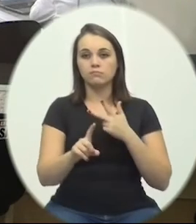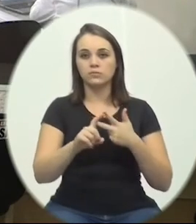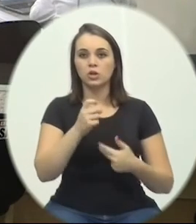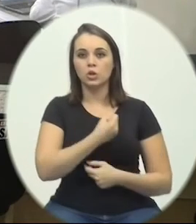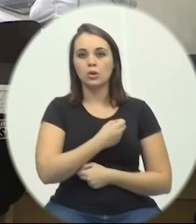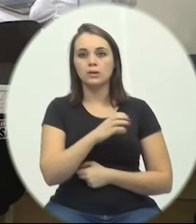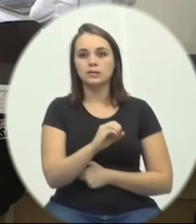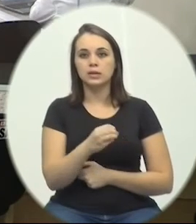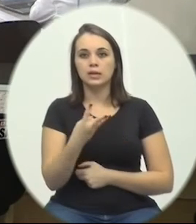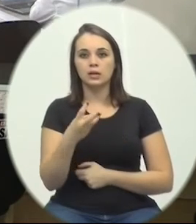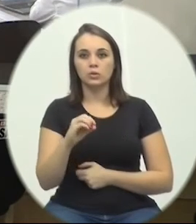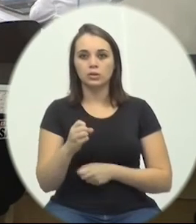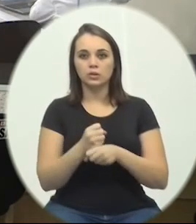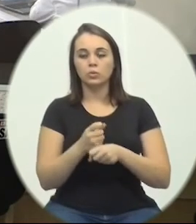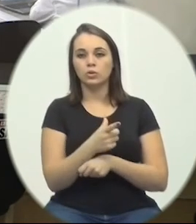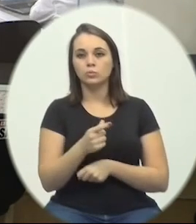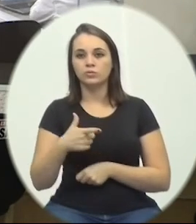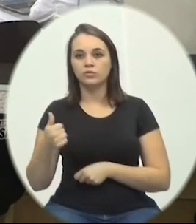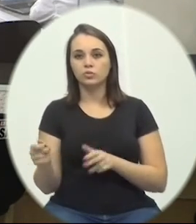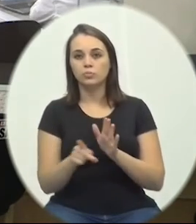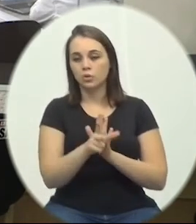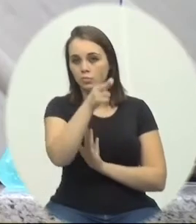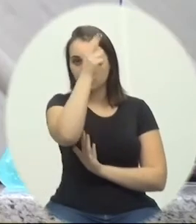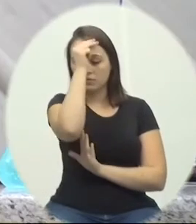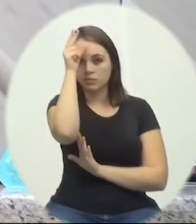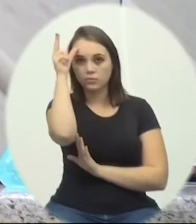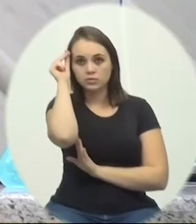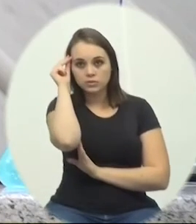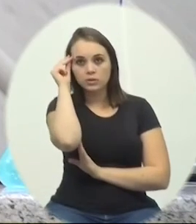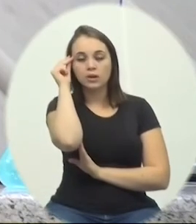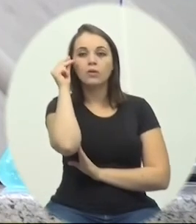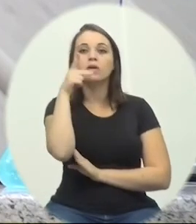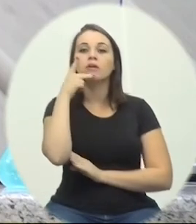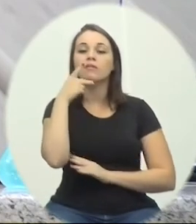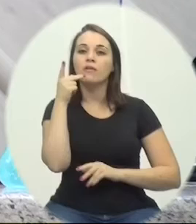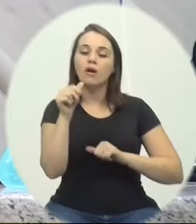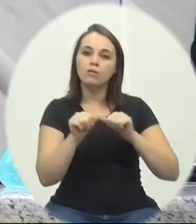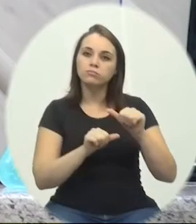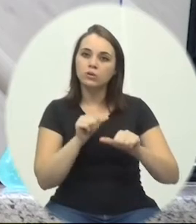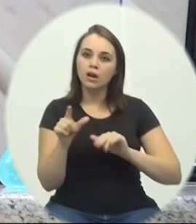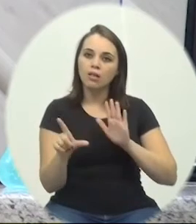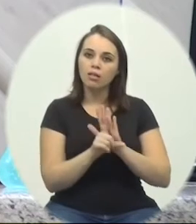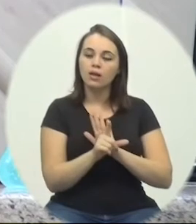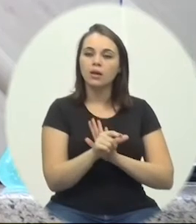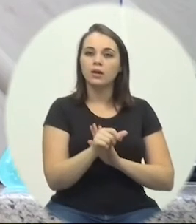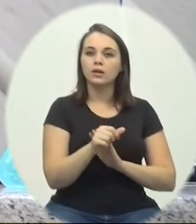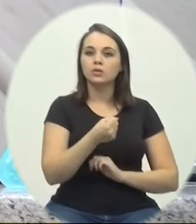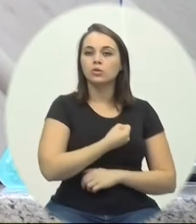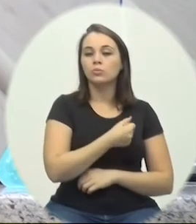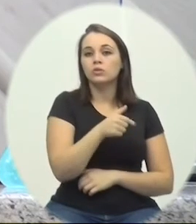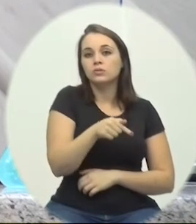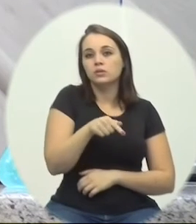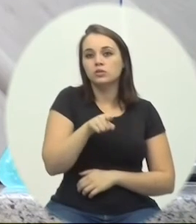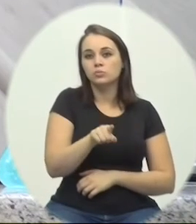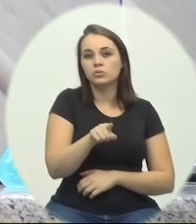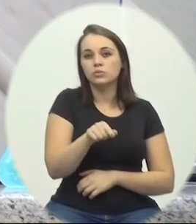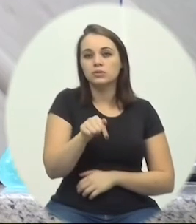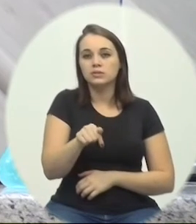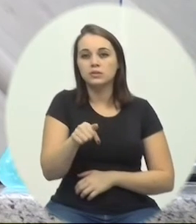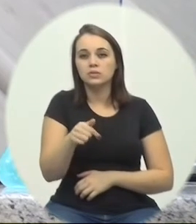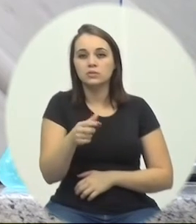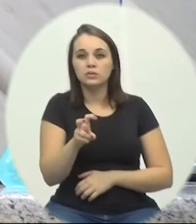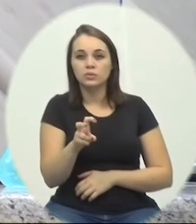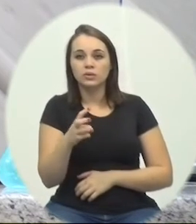PE 030/21, encaminhado pelo Prefeito Municipal, que altera dispositivos da lei número 7.654, de 26